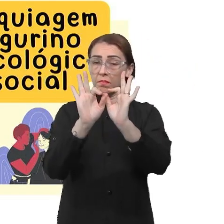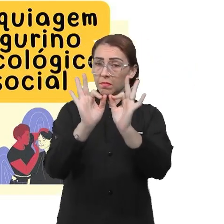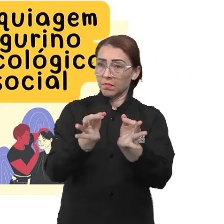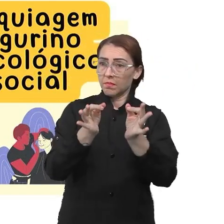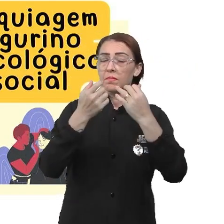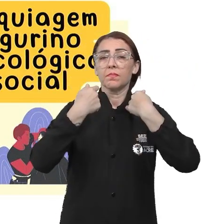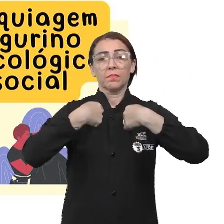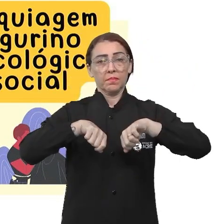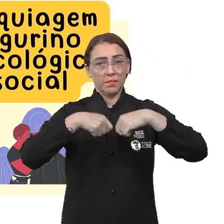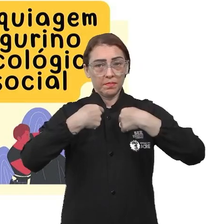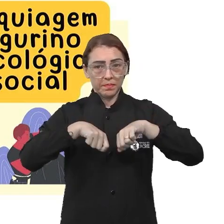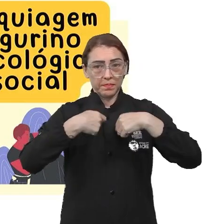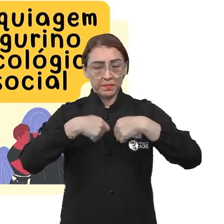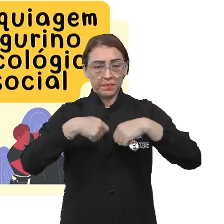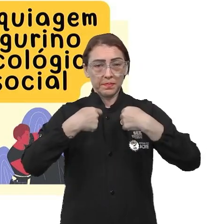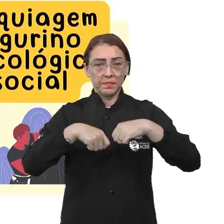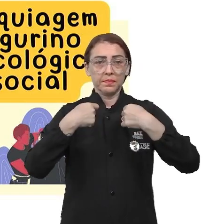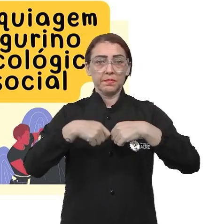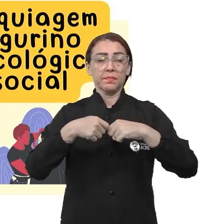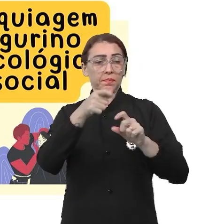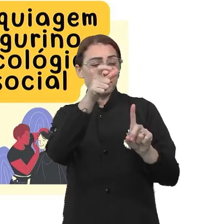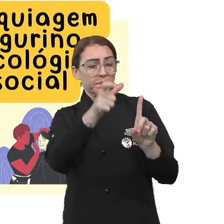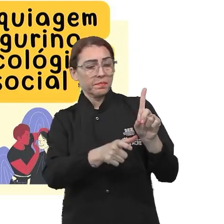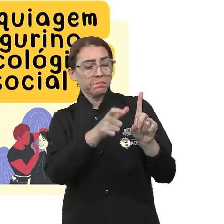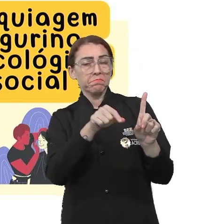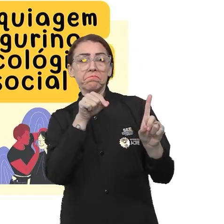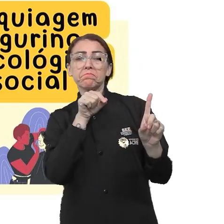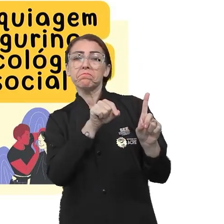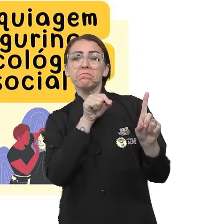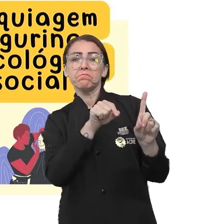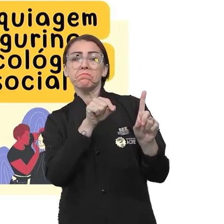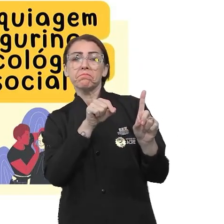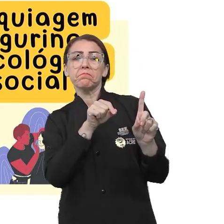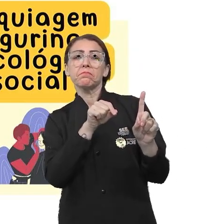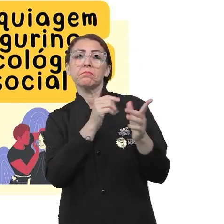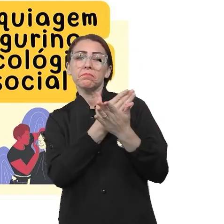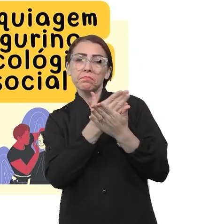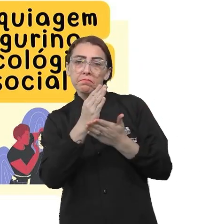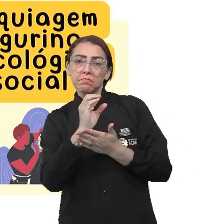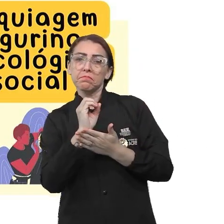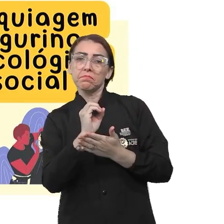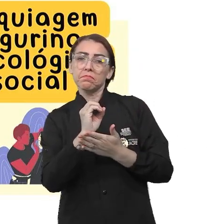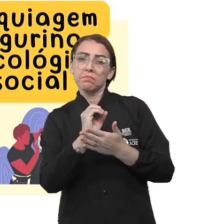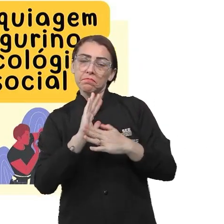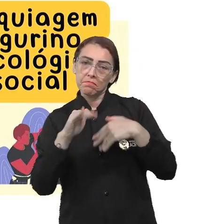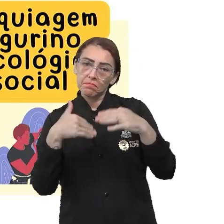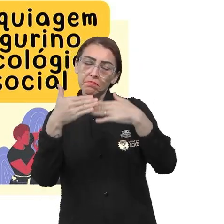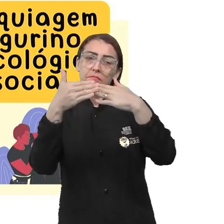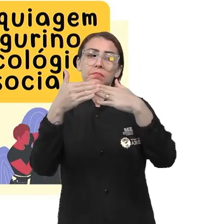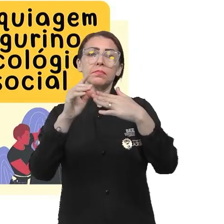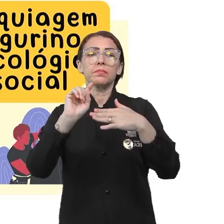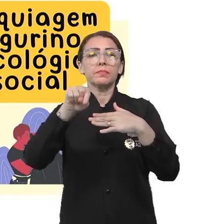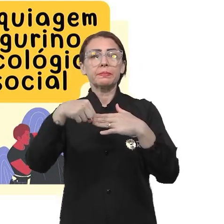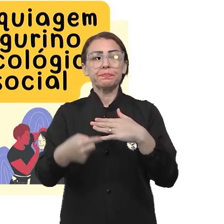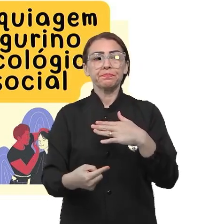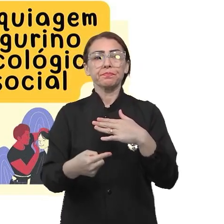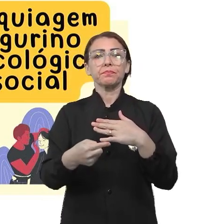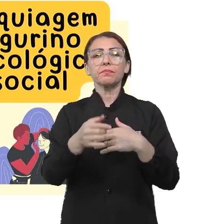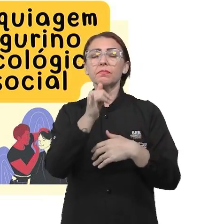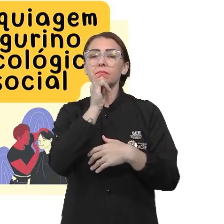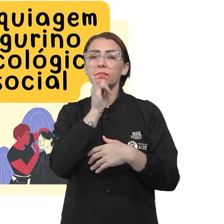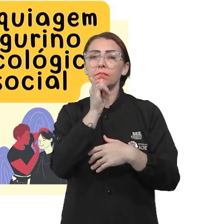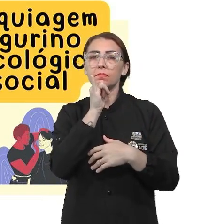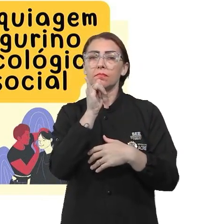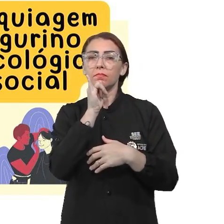É preciso construir uma identidade para esse personagem, do zero mesmo, certo? E depois a gente viu um